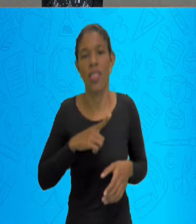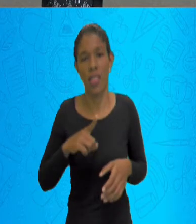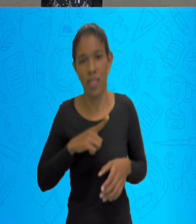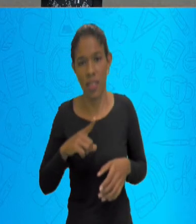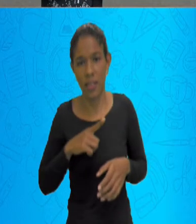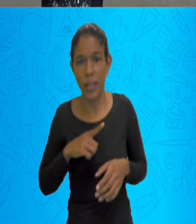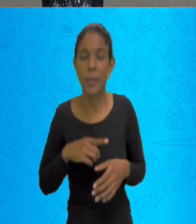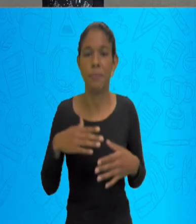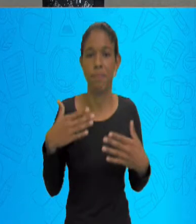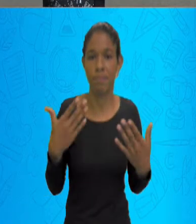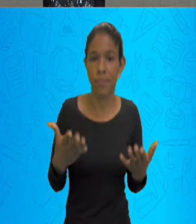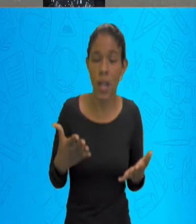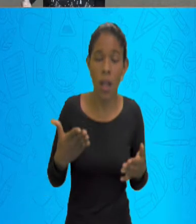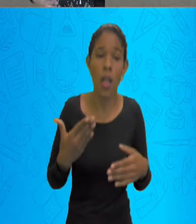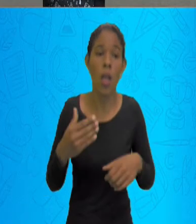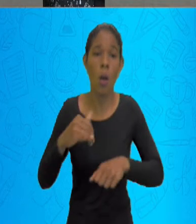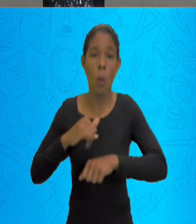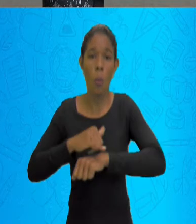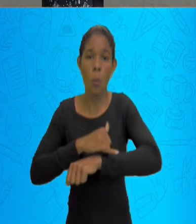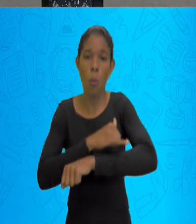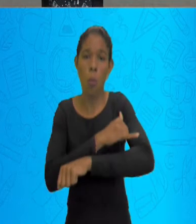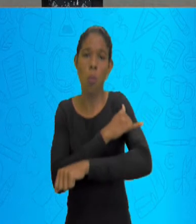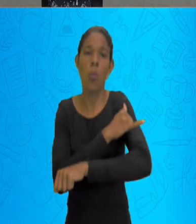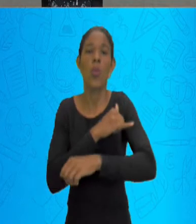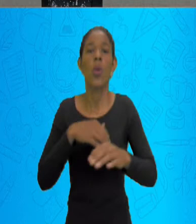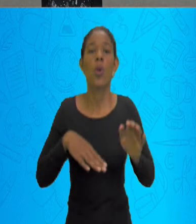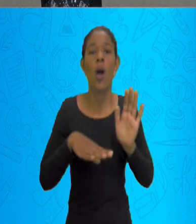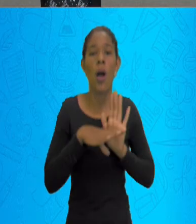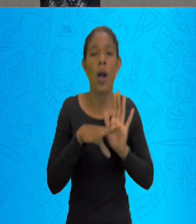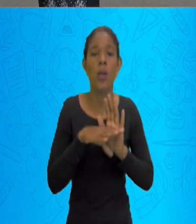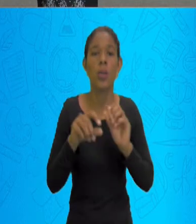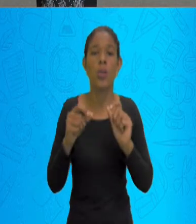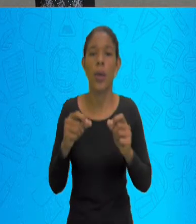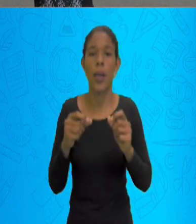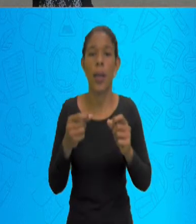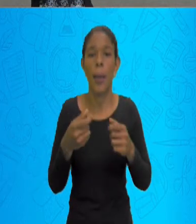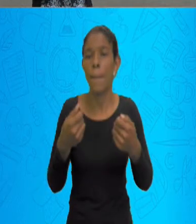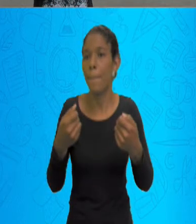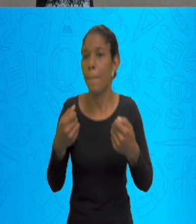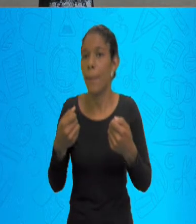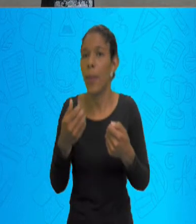outros meses que ele passou nas caças e se alimentando. A gente tem a